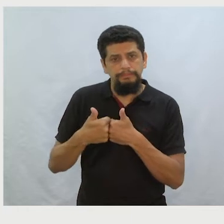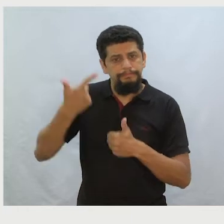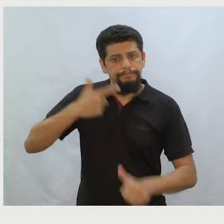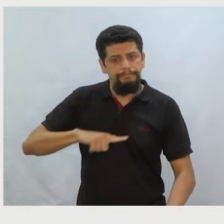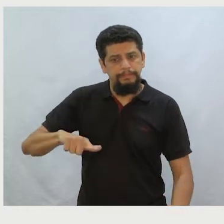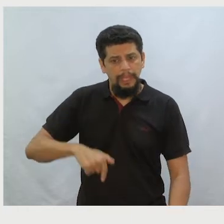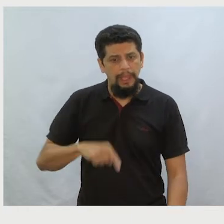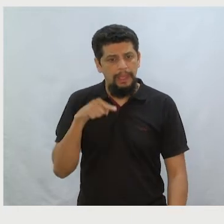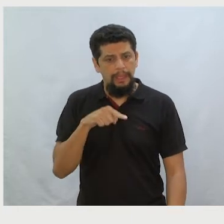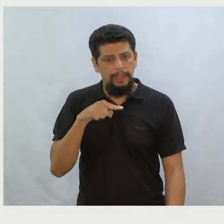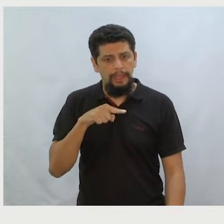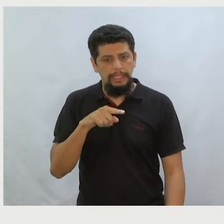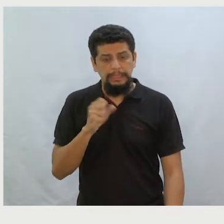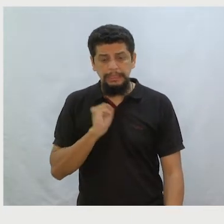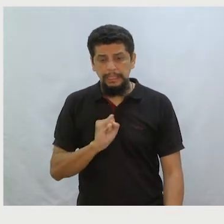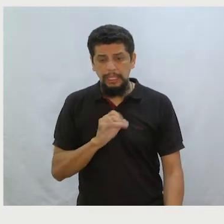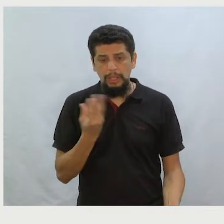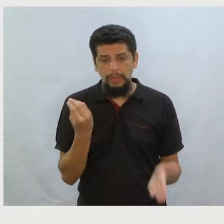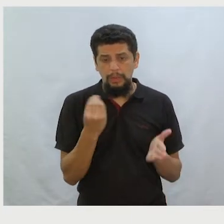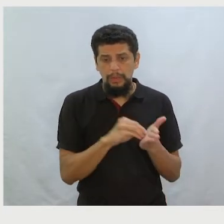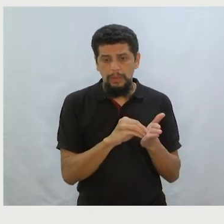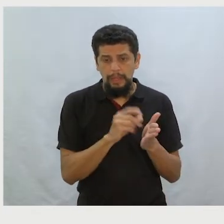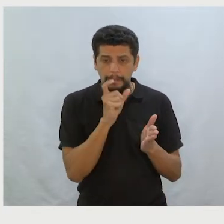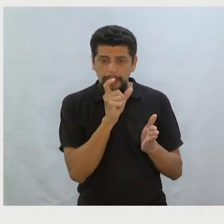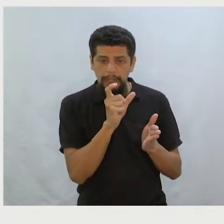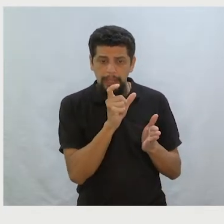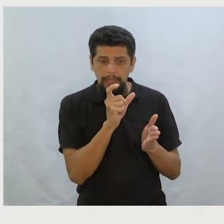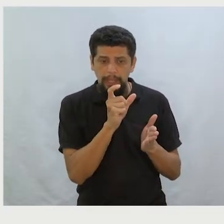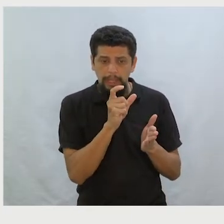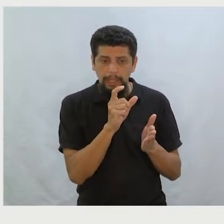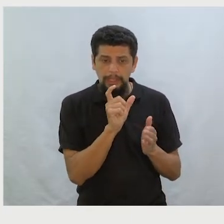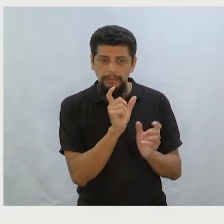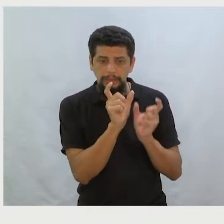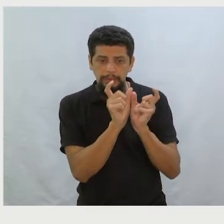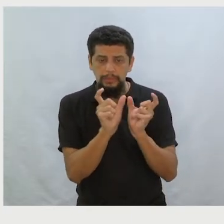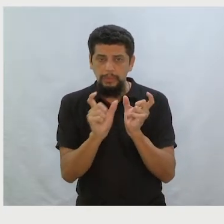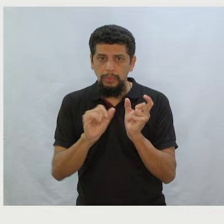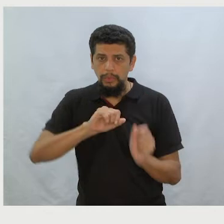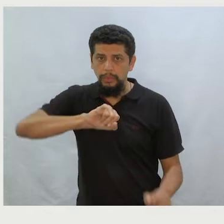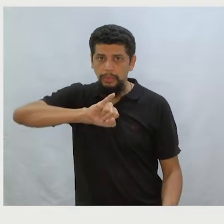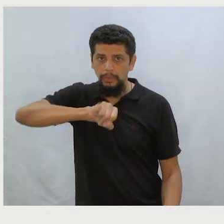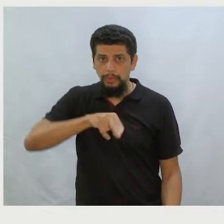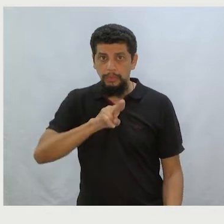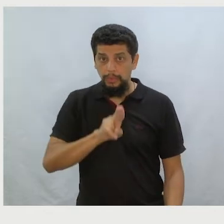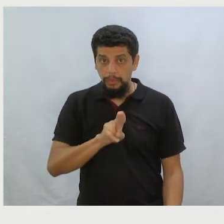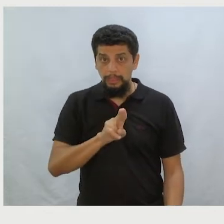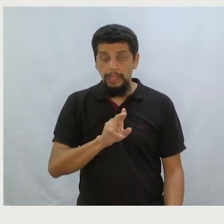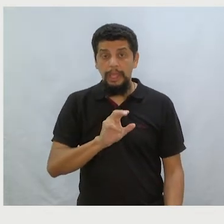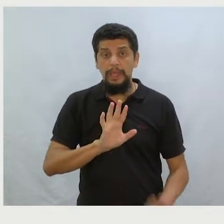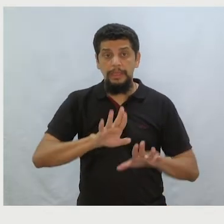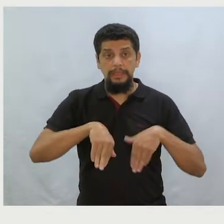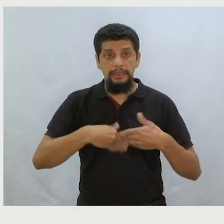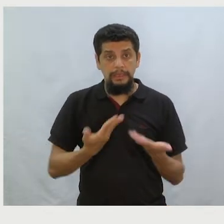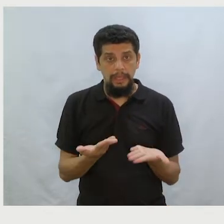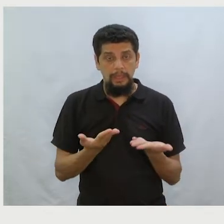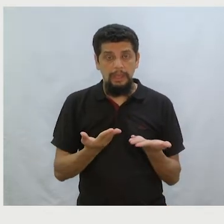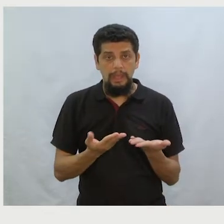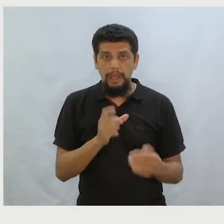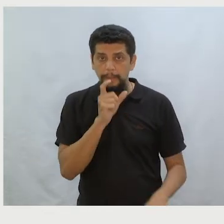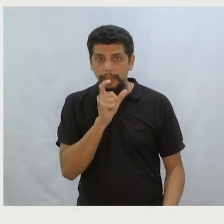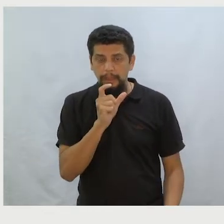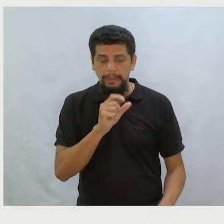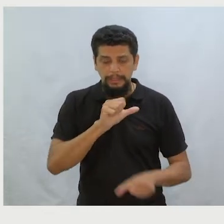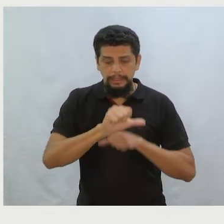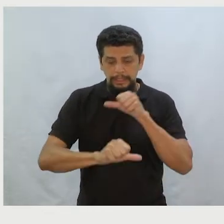de novo isso se a gente colocar no meio dessa palavra a sílaba Ju e então a palavra vira